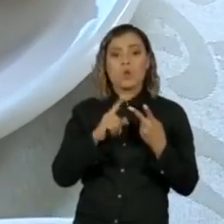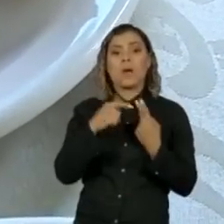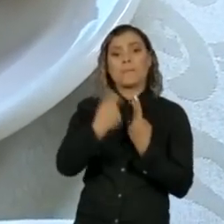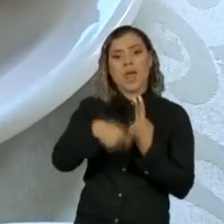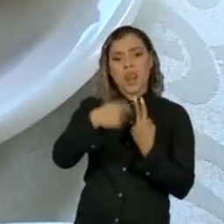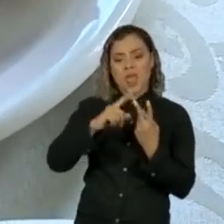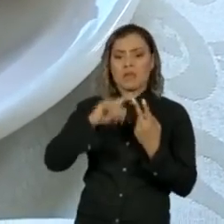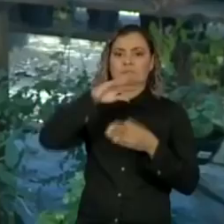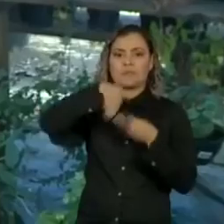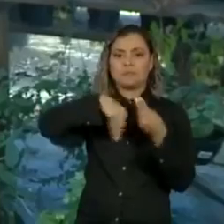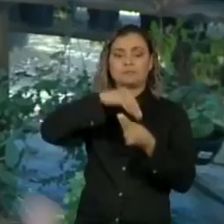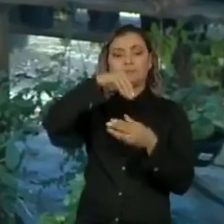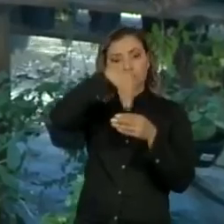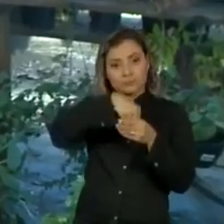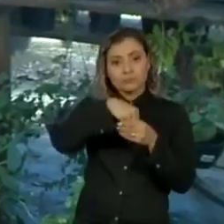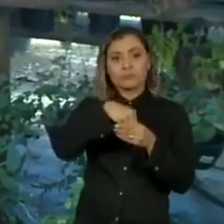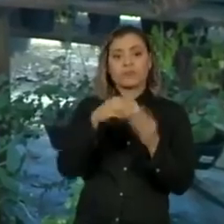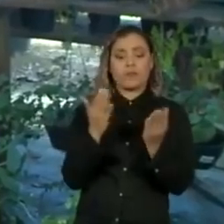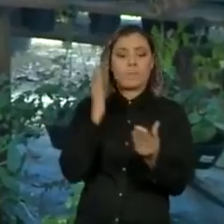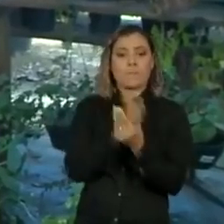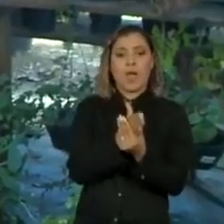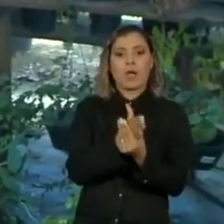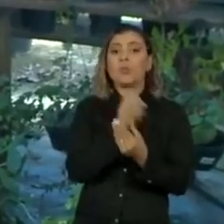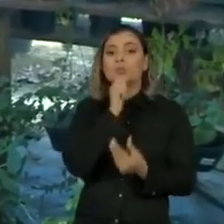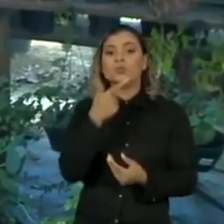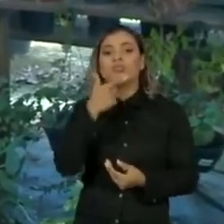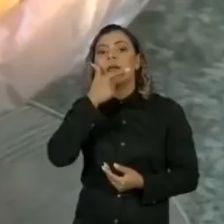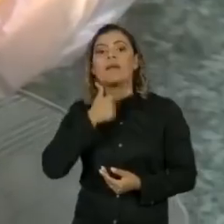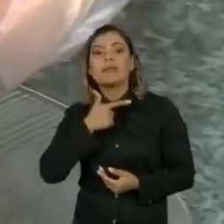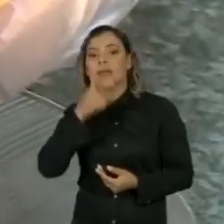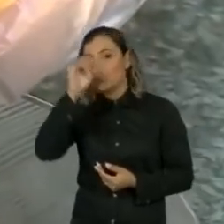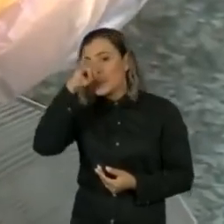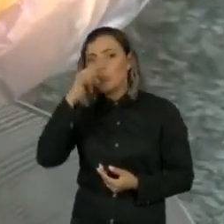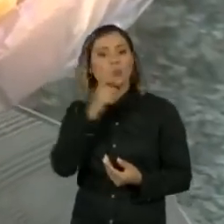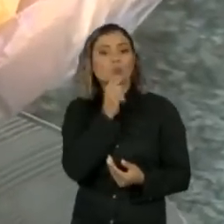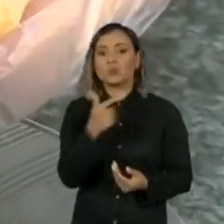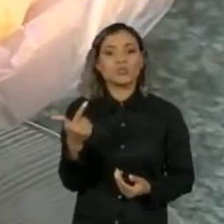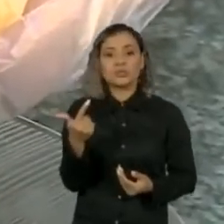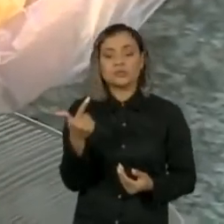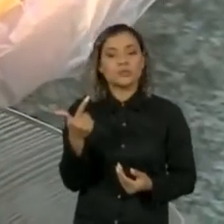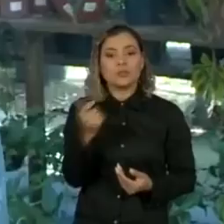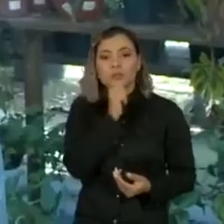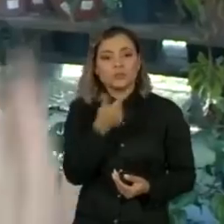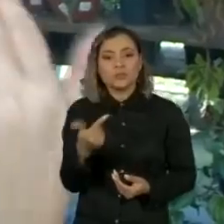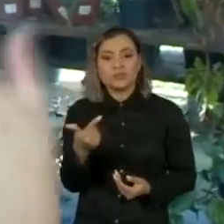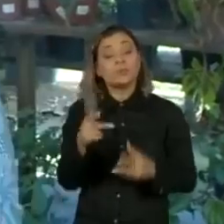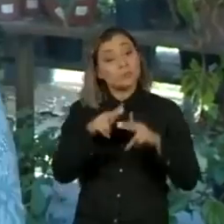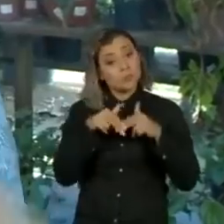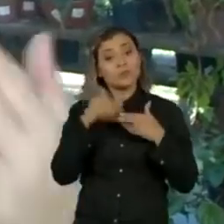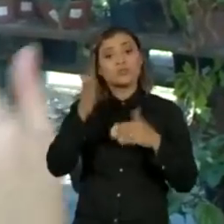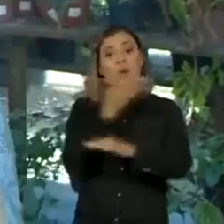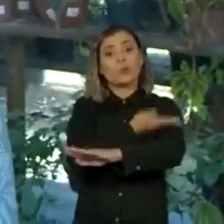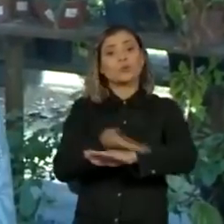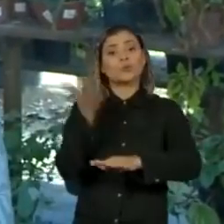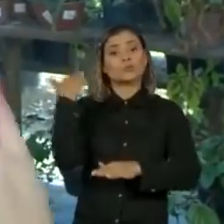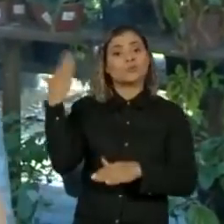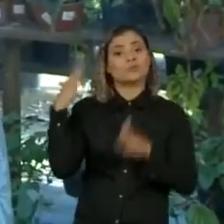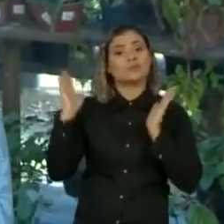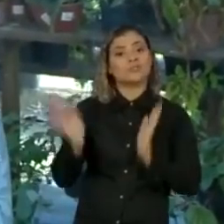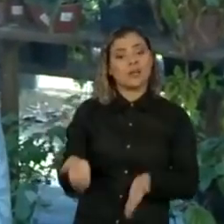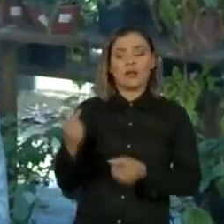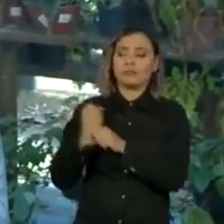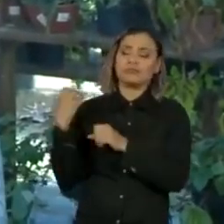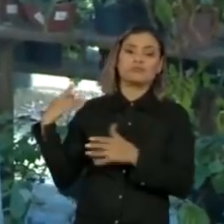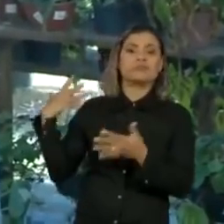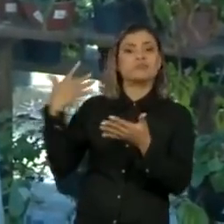nós éramos pequenos. Nós não colocávamos queijo e presunto no pão, nós colocávamos o tucumã. Mas já era um hábito regional, vem de